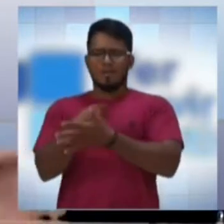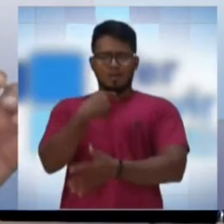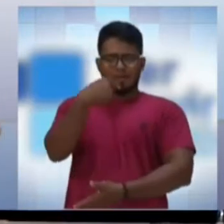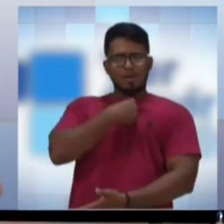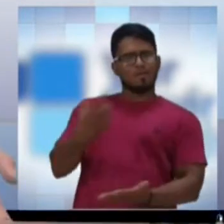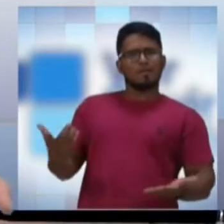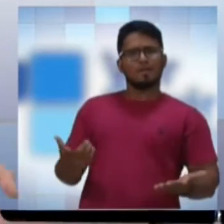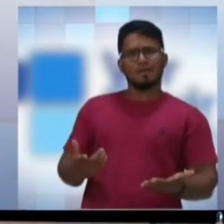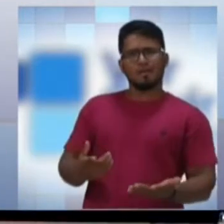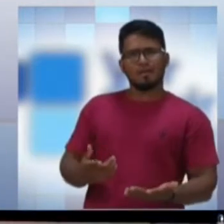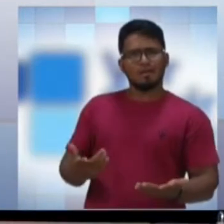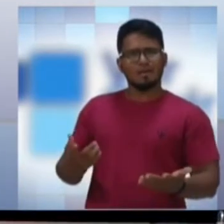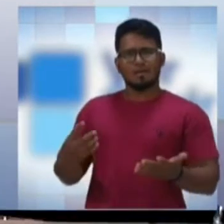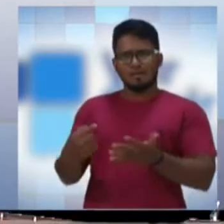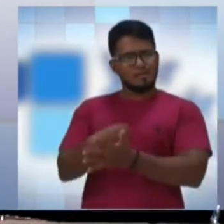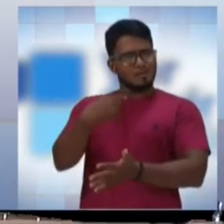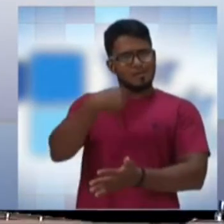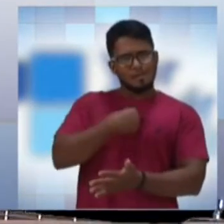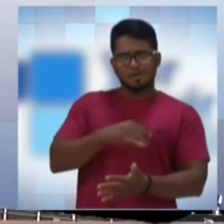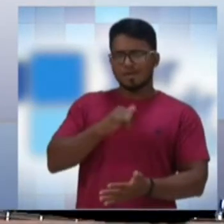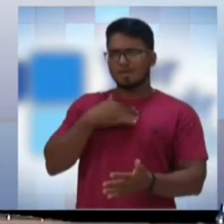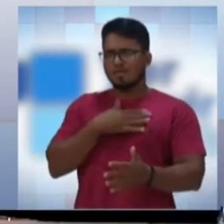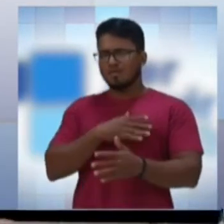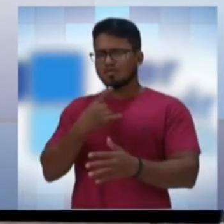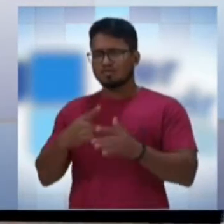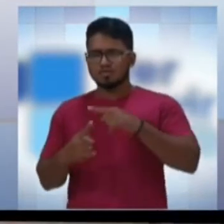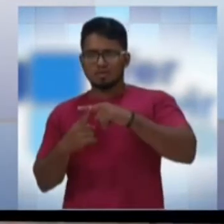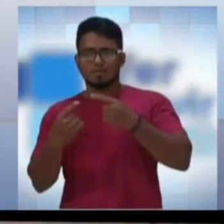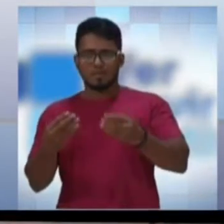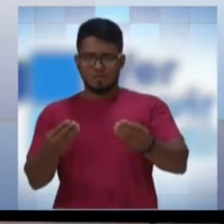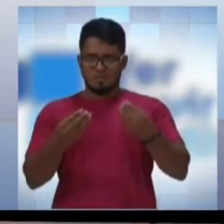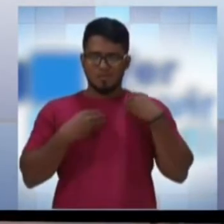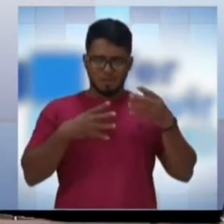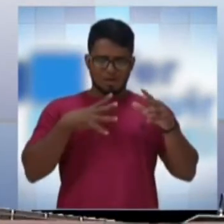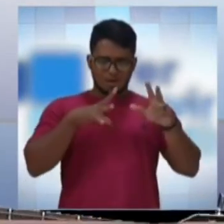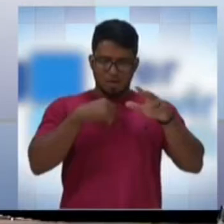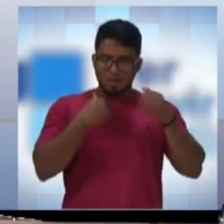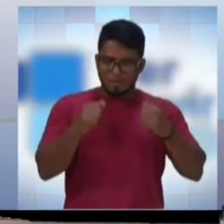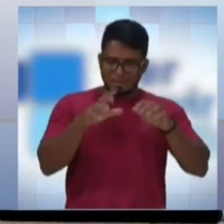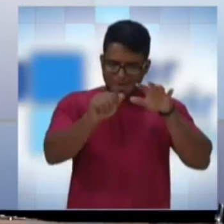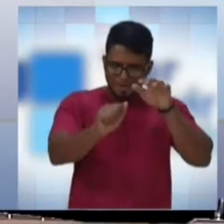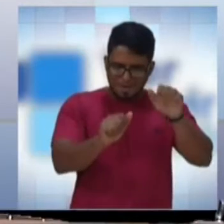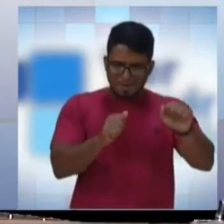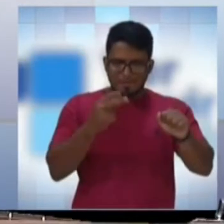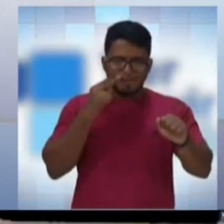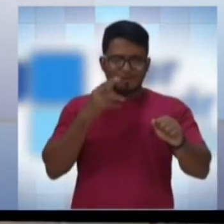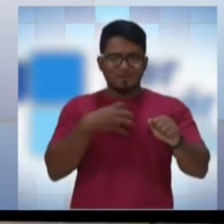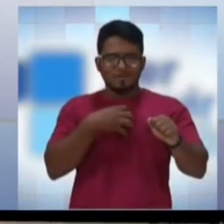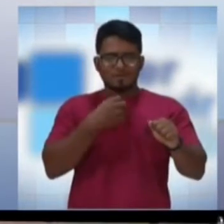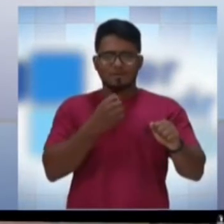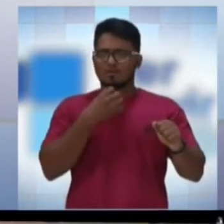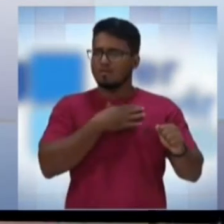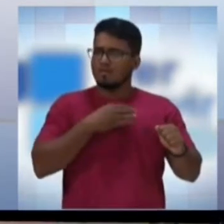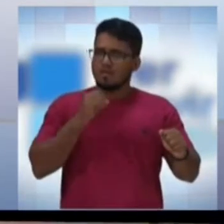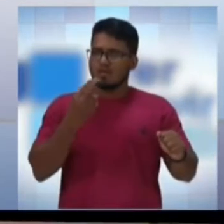seja, perguntando para a pessoa que enxerga se eu gosto daquele tipo de roupa. Não mostra para mim, não deixa eu pegar aquela roupa para